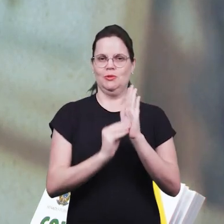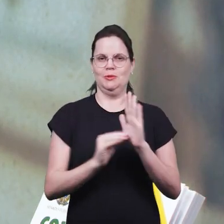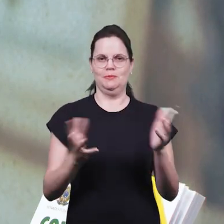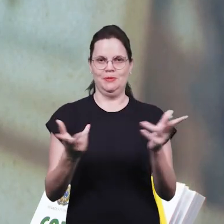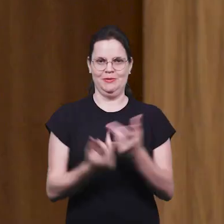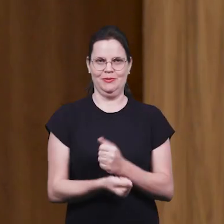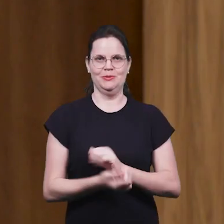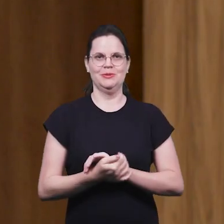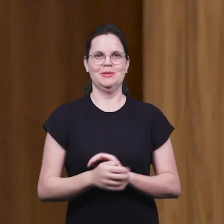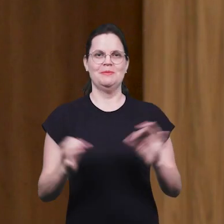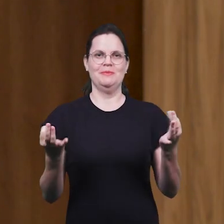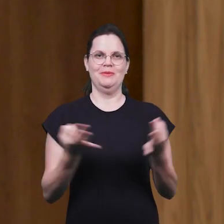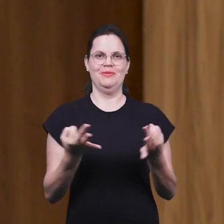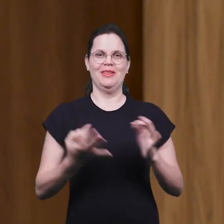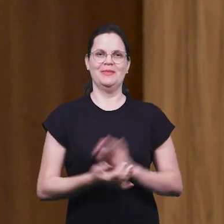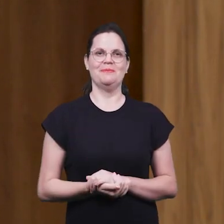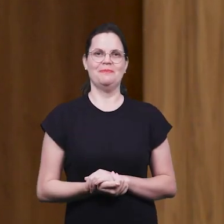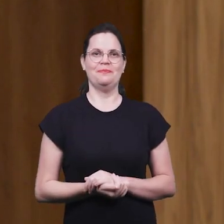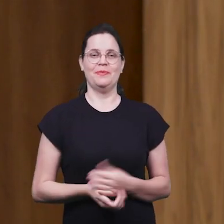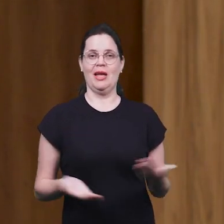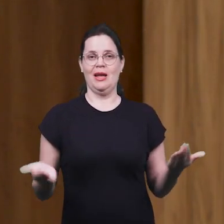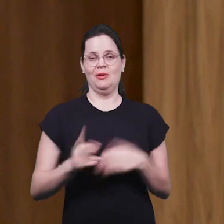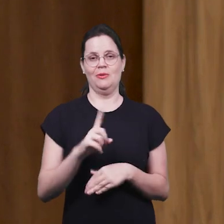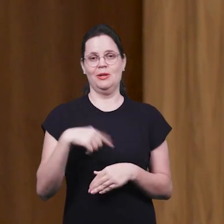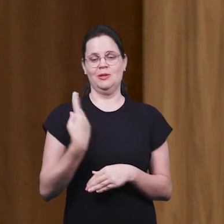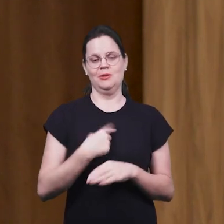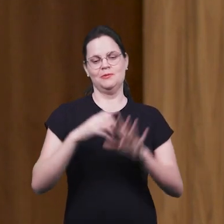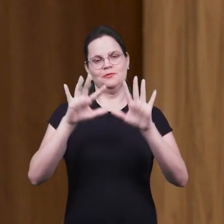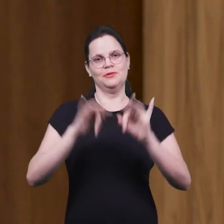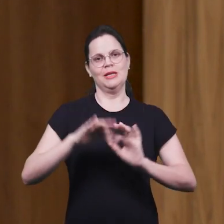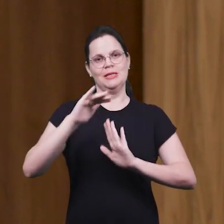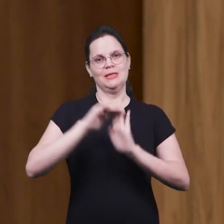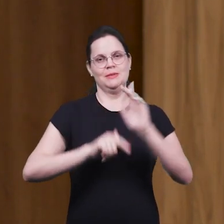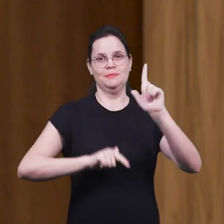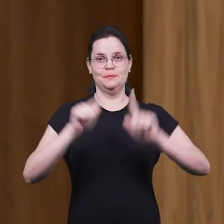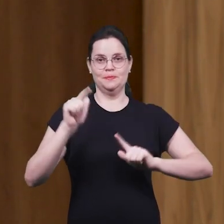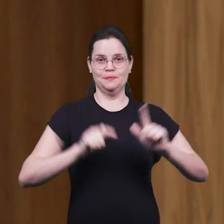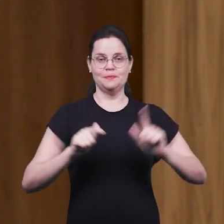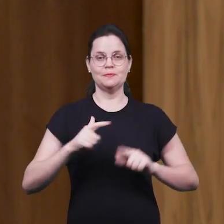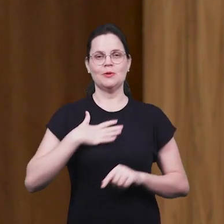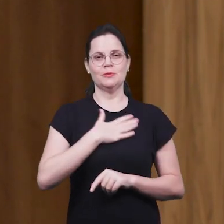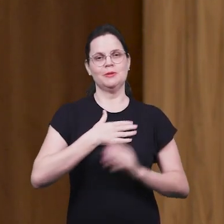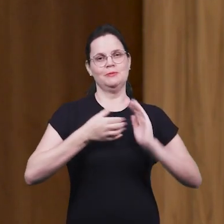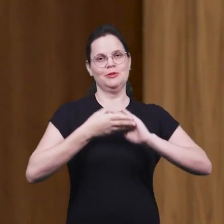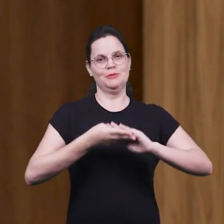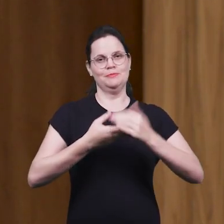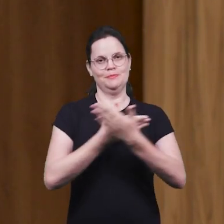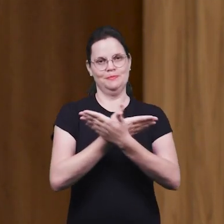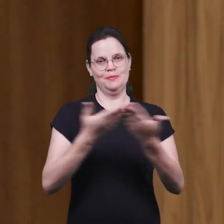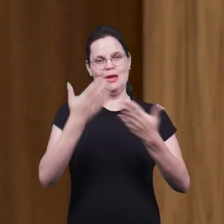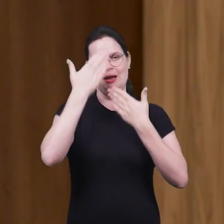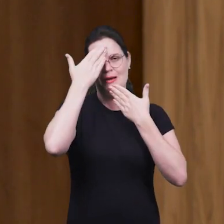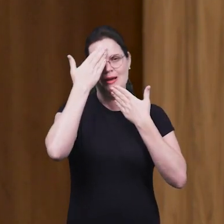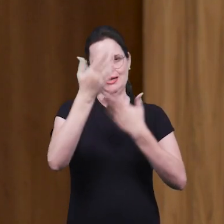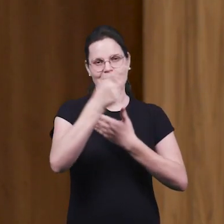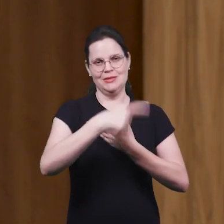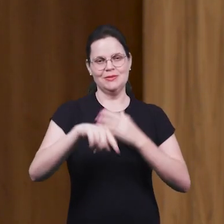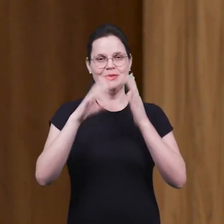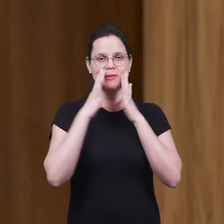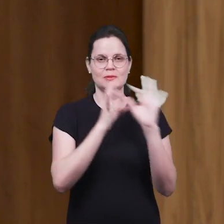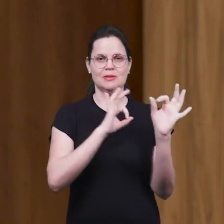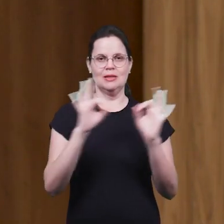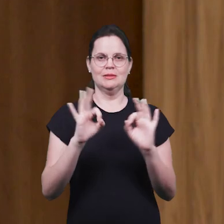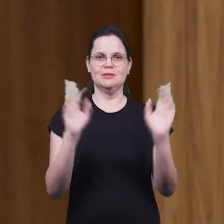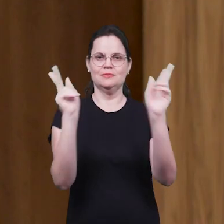irmão conduz. Perfeito. E assim nós encerramos nosso programa de hoje. Nós gostaríamos de agradecer a você que está nos